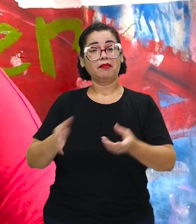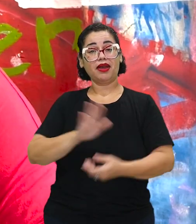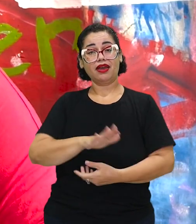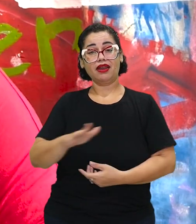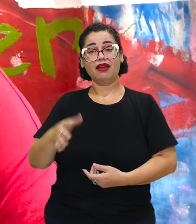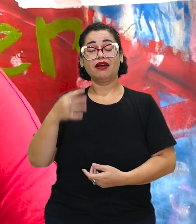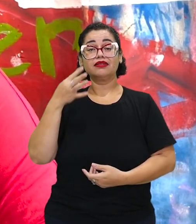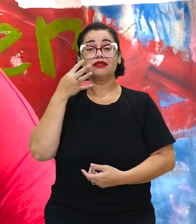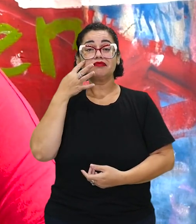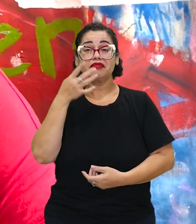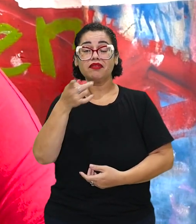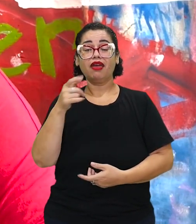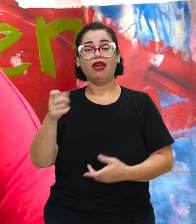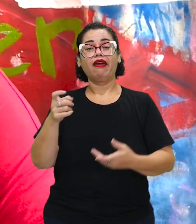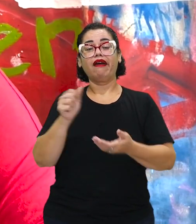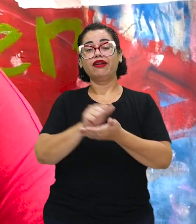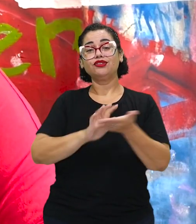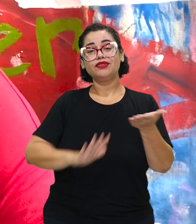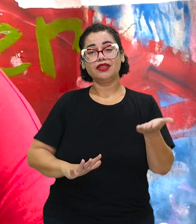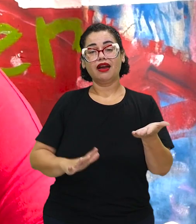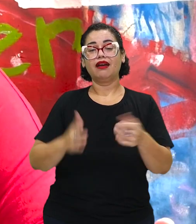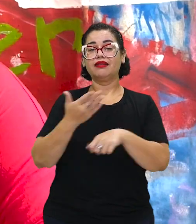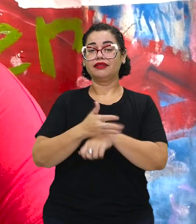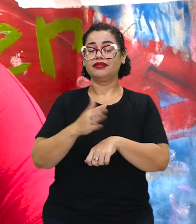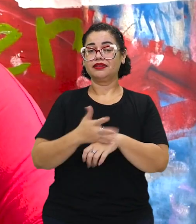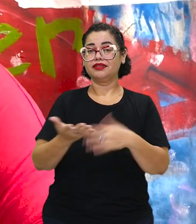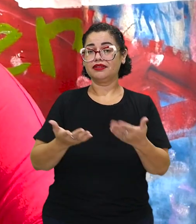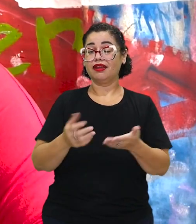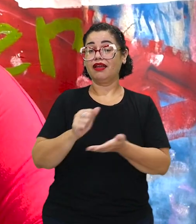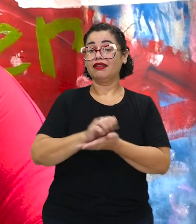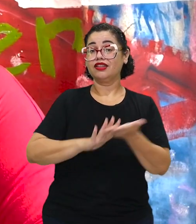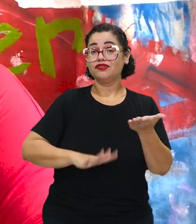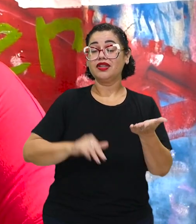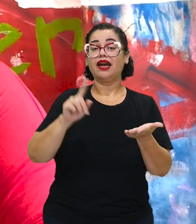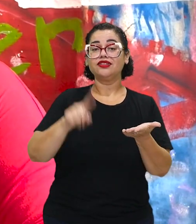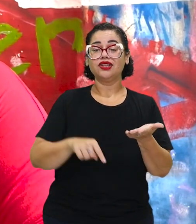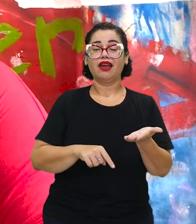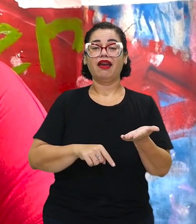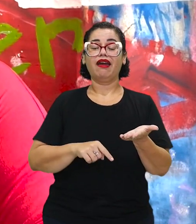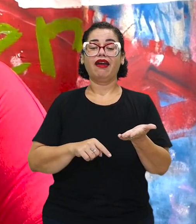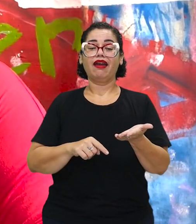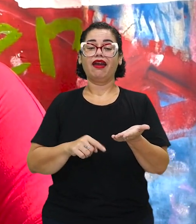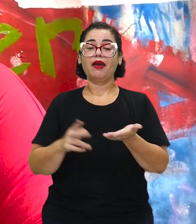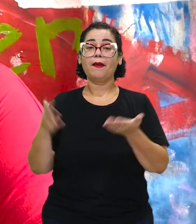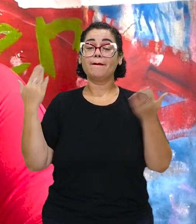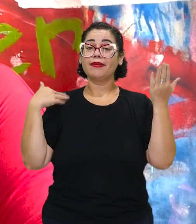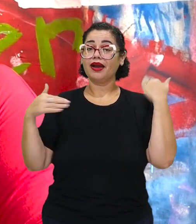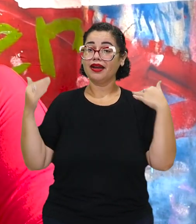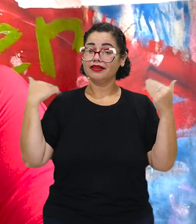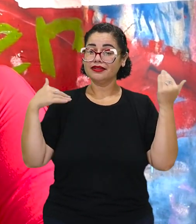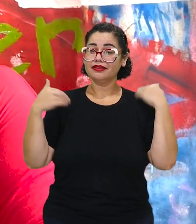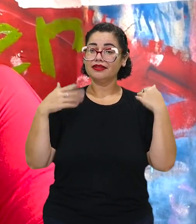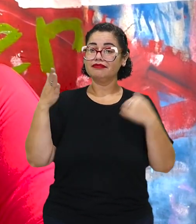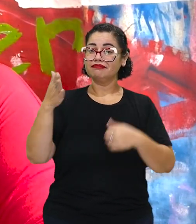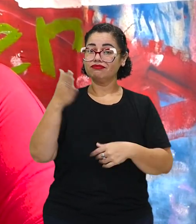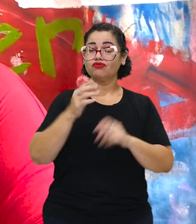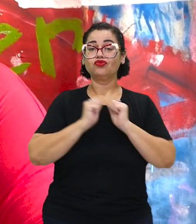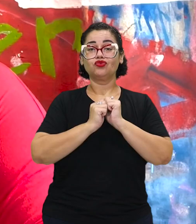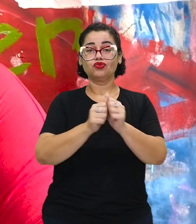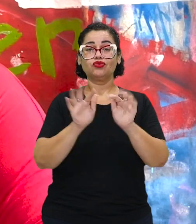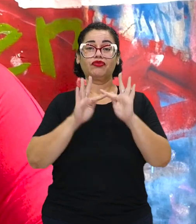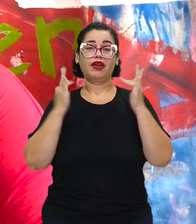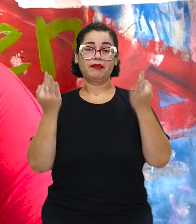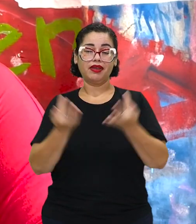podem ser oferecidos como tarefa. Que tal a tarefa ser um